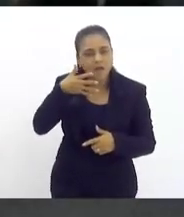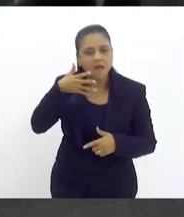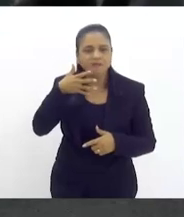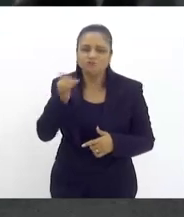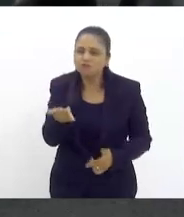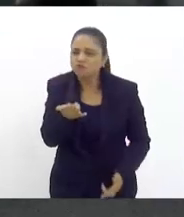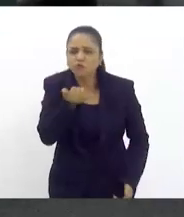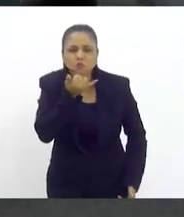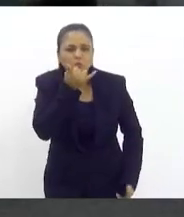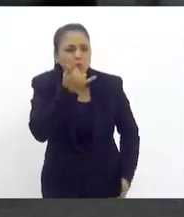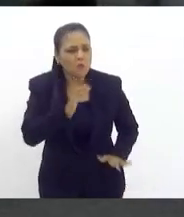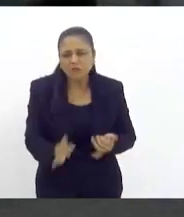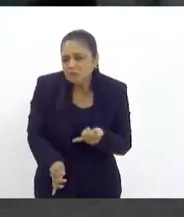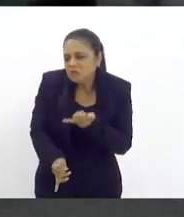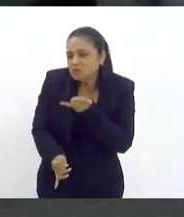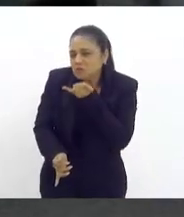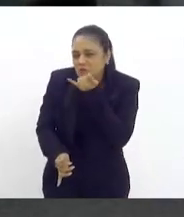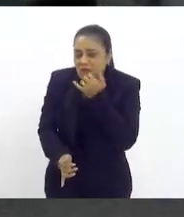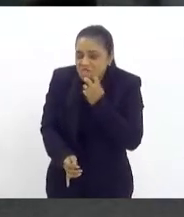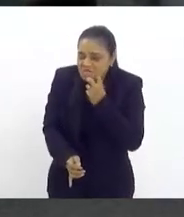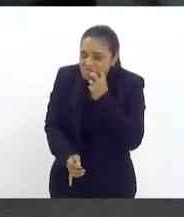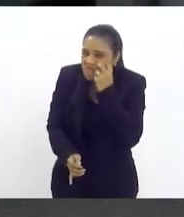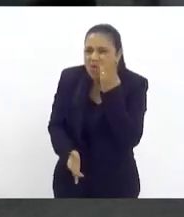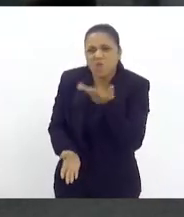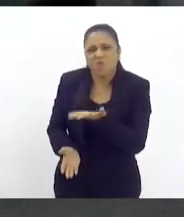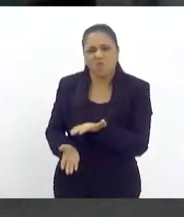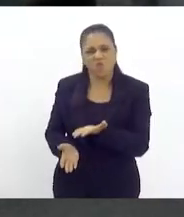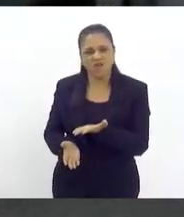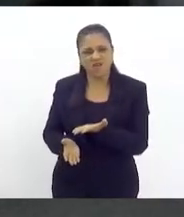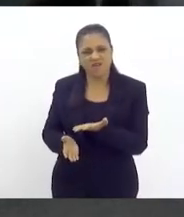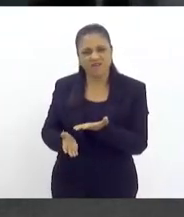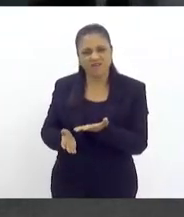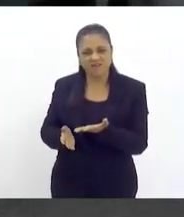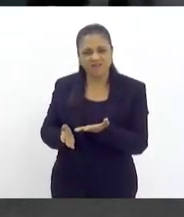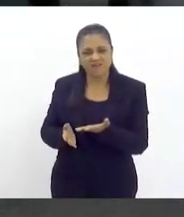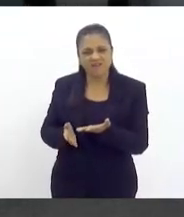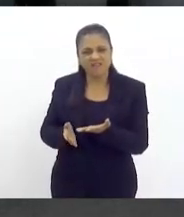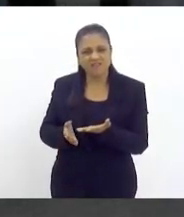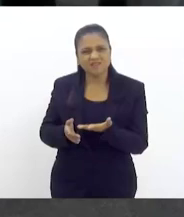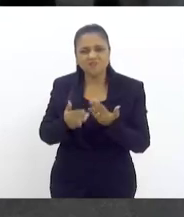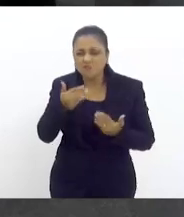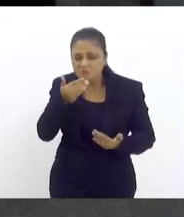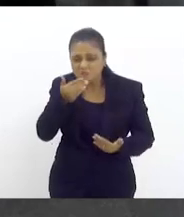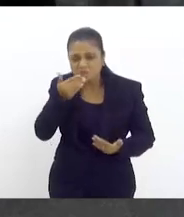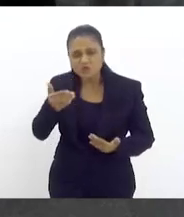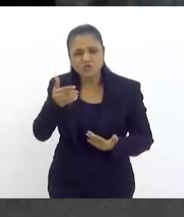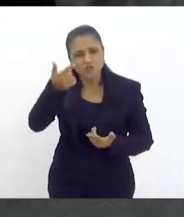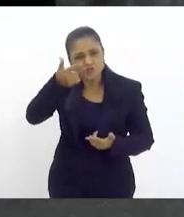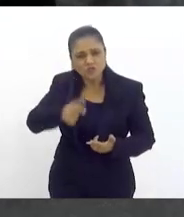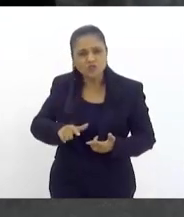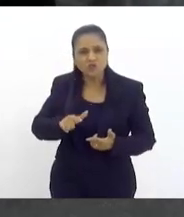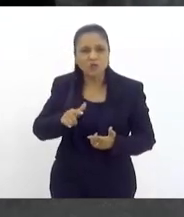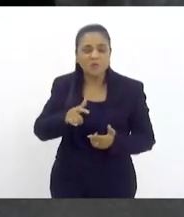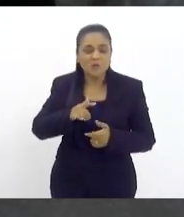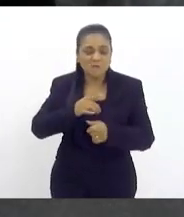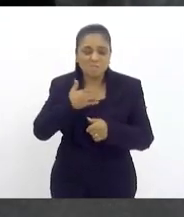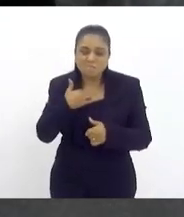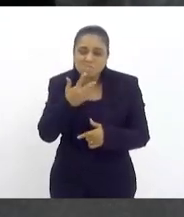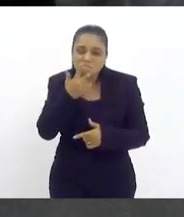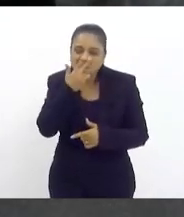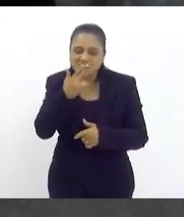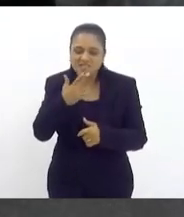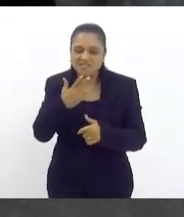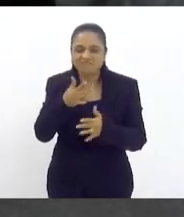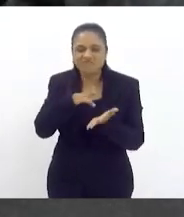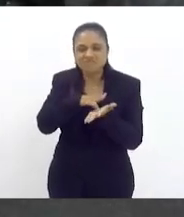desculpa, eram falas envergonhadas, onde o cara reproduzia até no pedido de desculpa o racismo dele. Então,